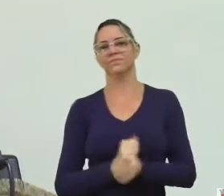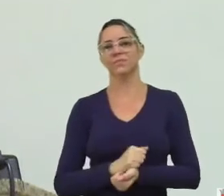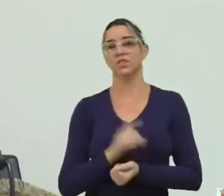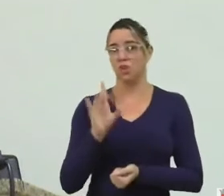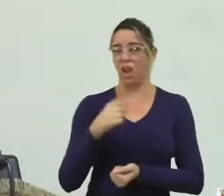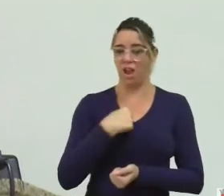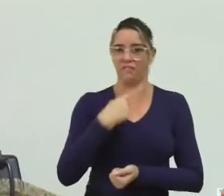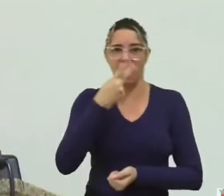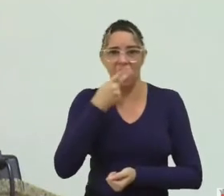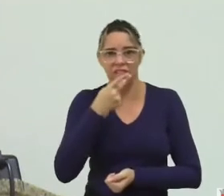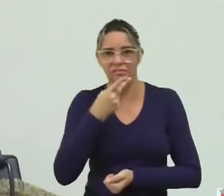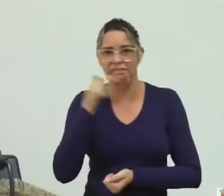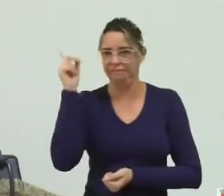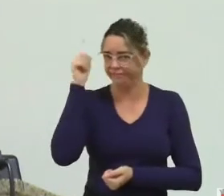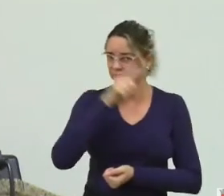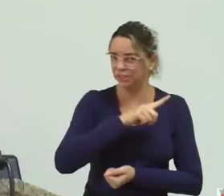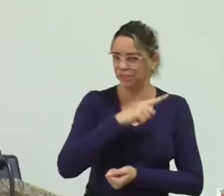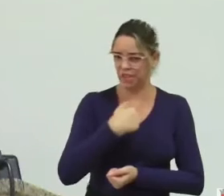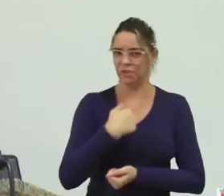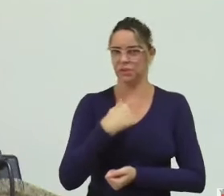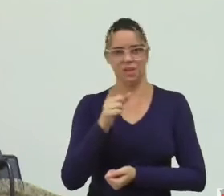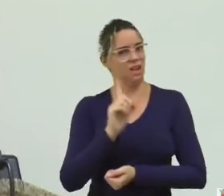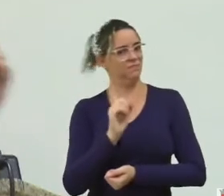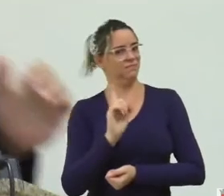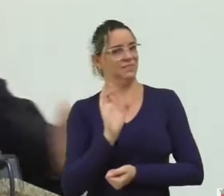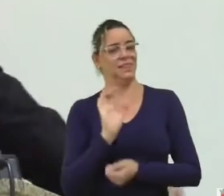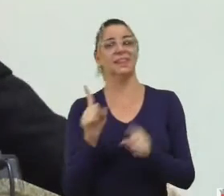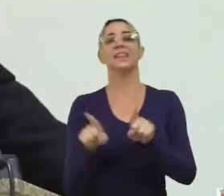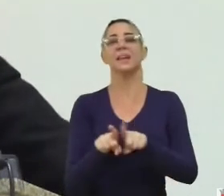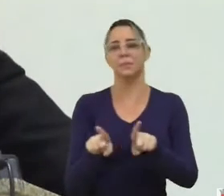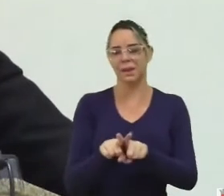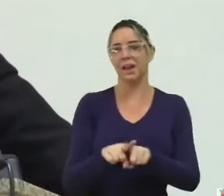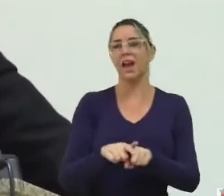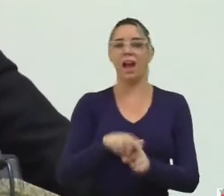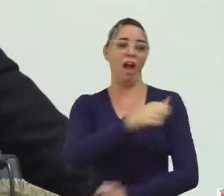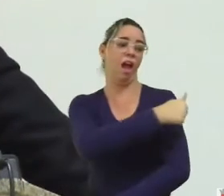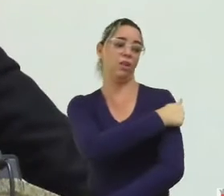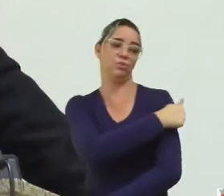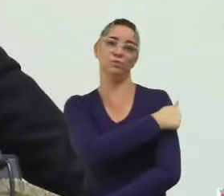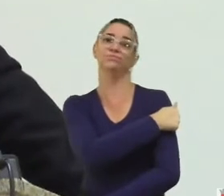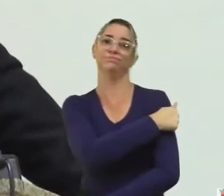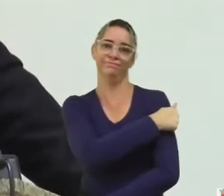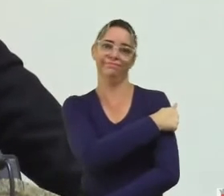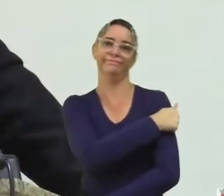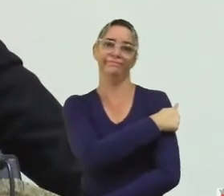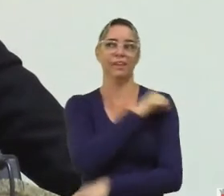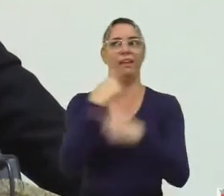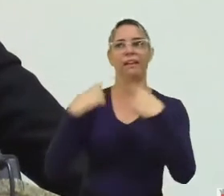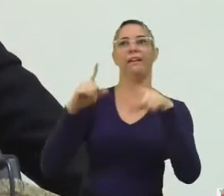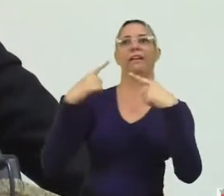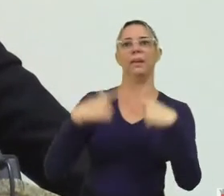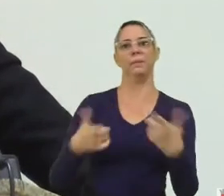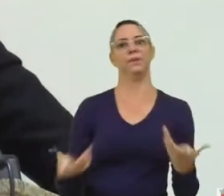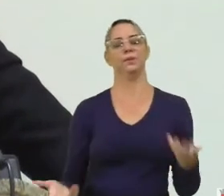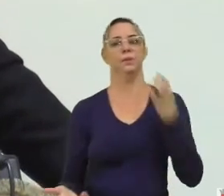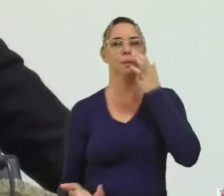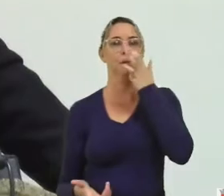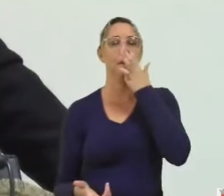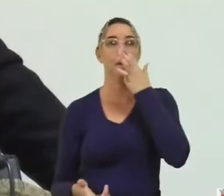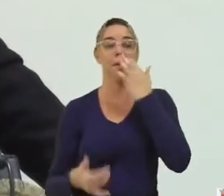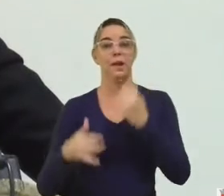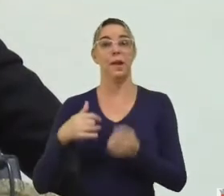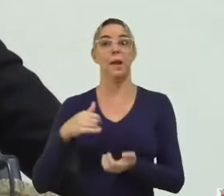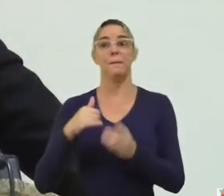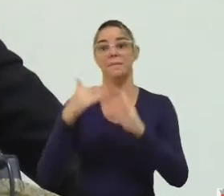aqui, são os alunos que estão andando no transporte escolar. Já mandaram mensagem aqui e vou